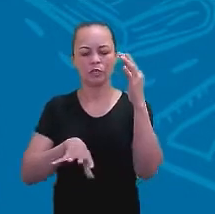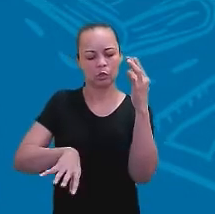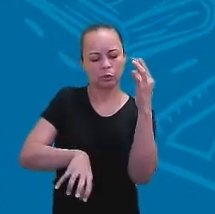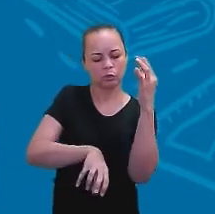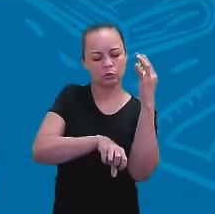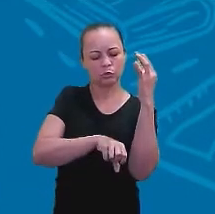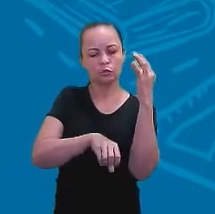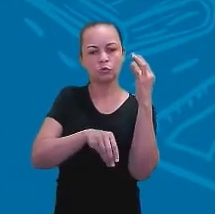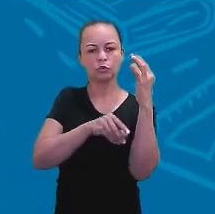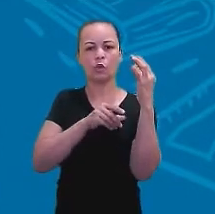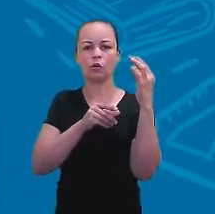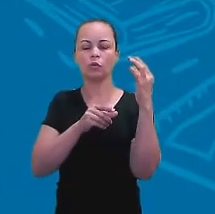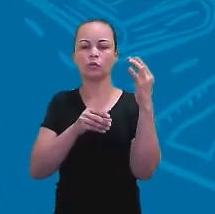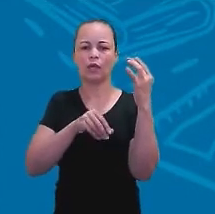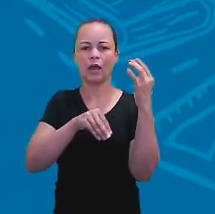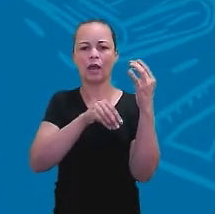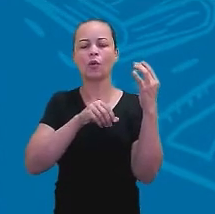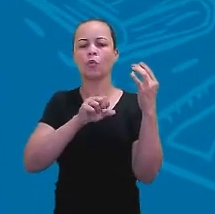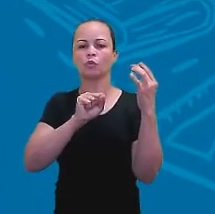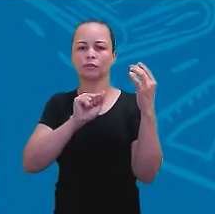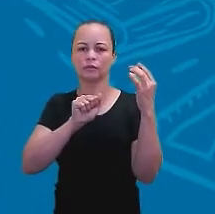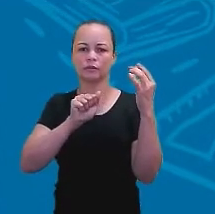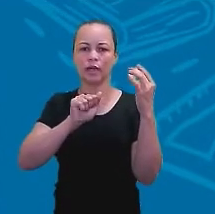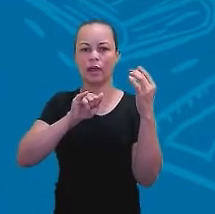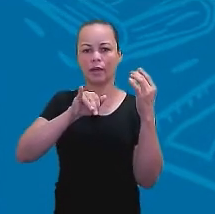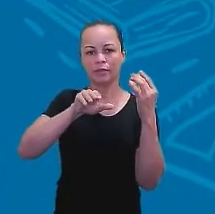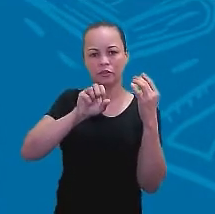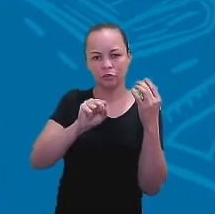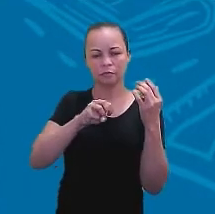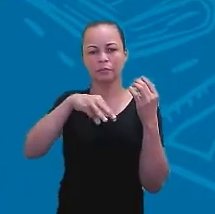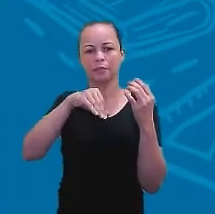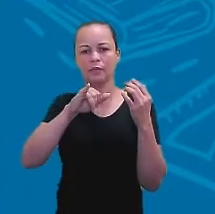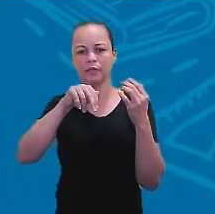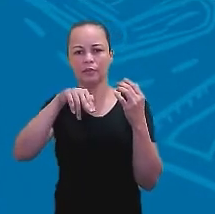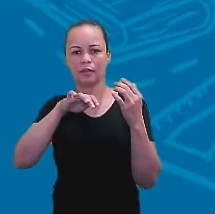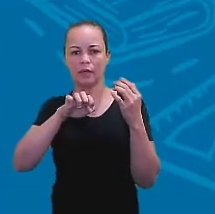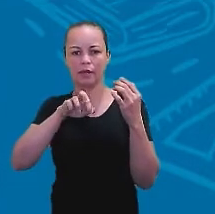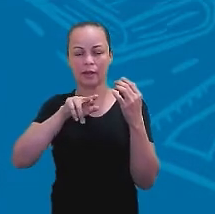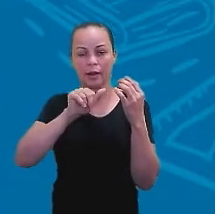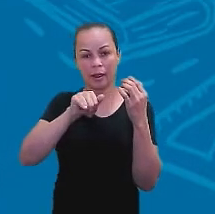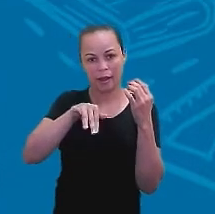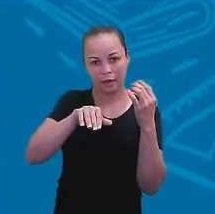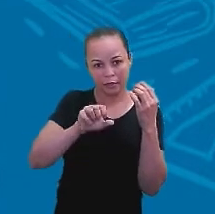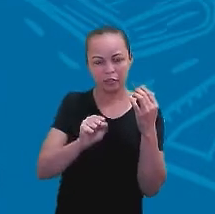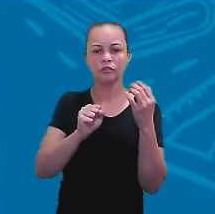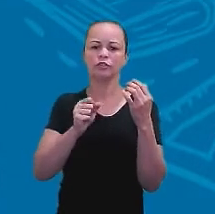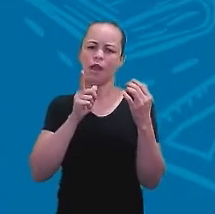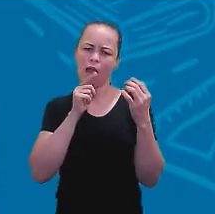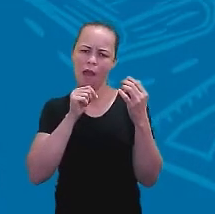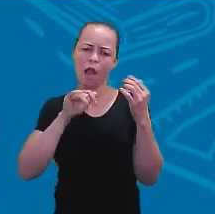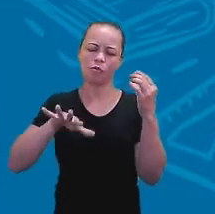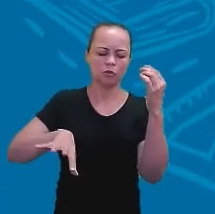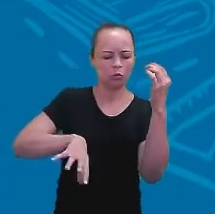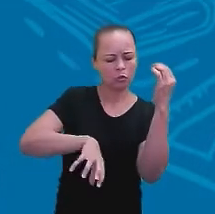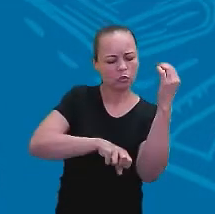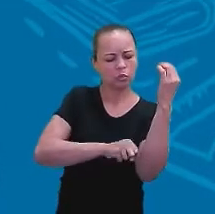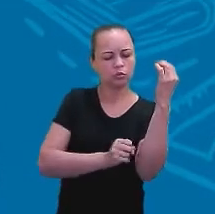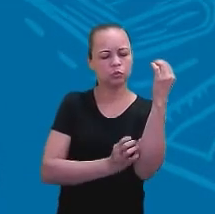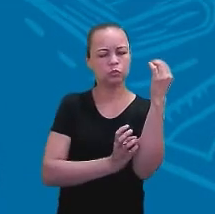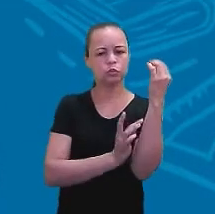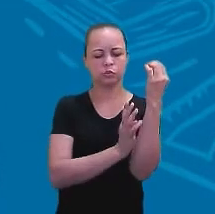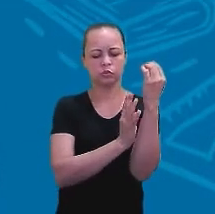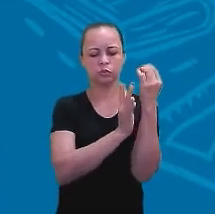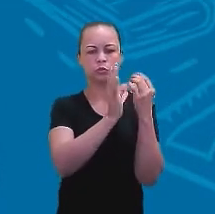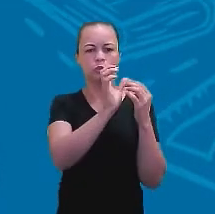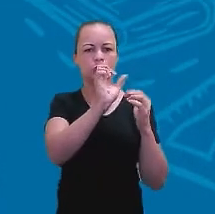os nutrientes, os sais minerais necessários para se nutrir, mas ela vai transformar isso em